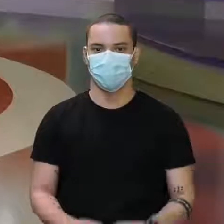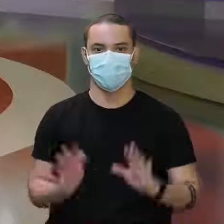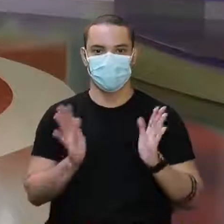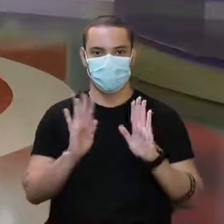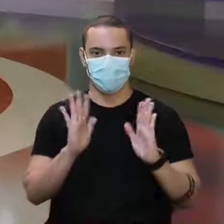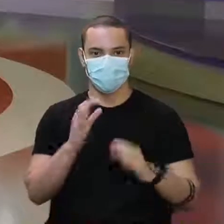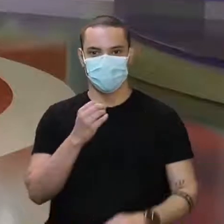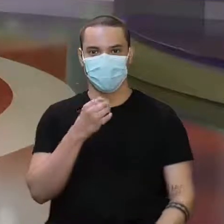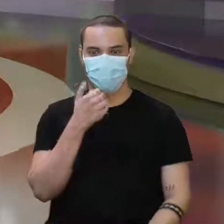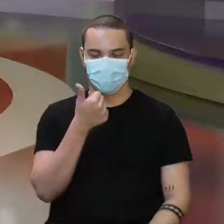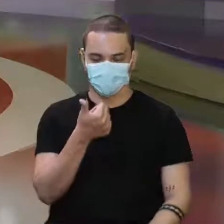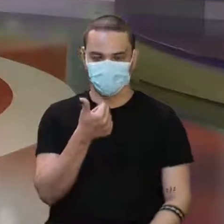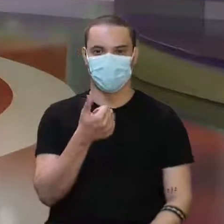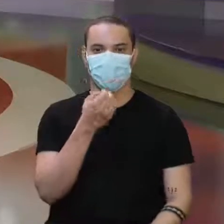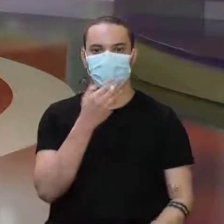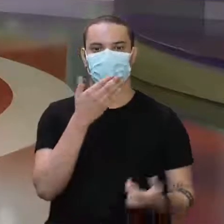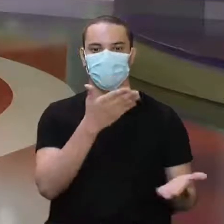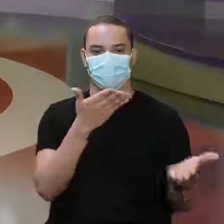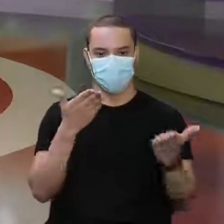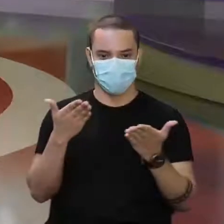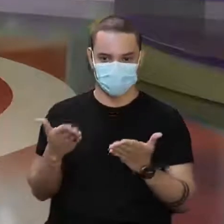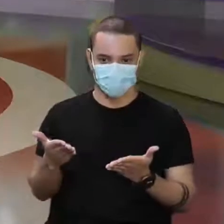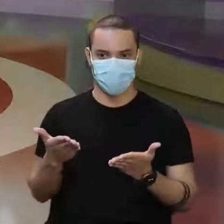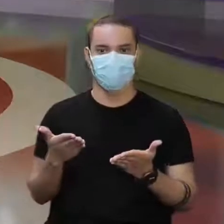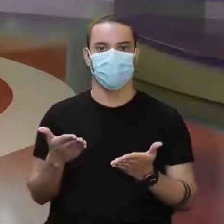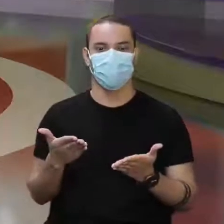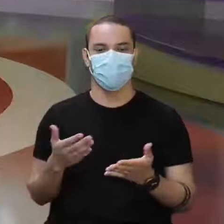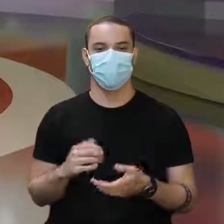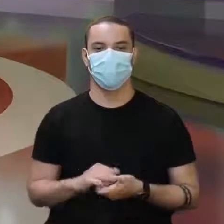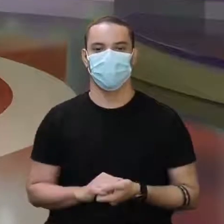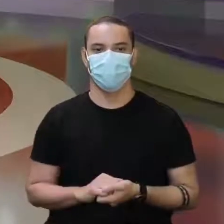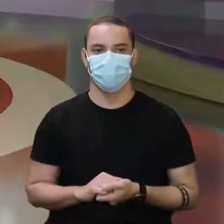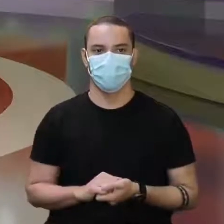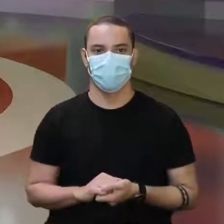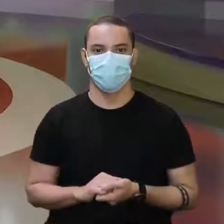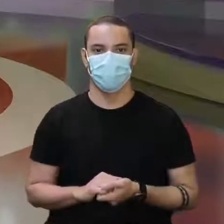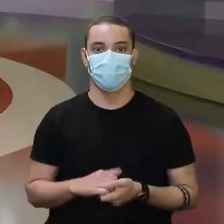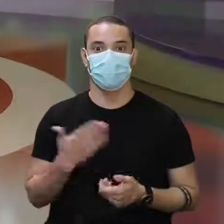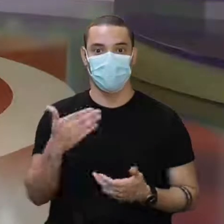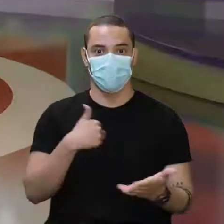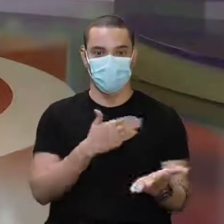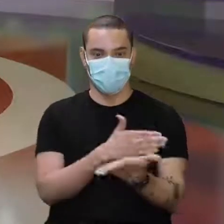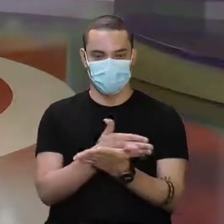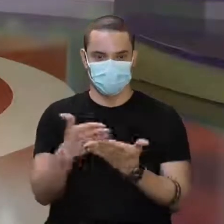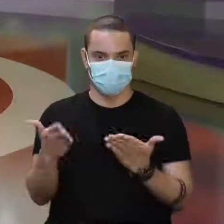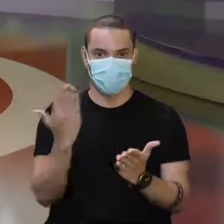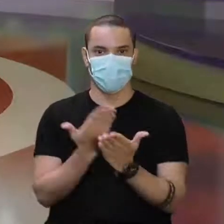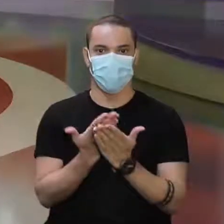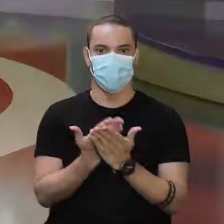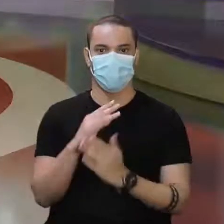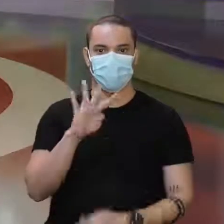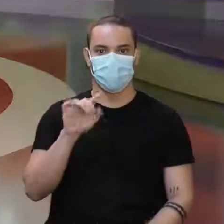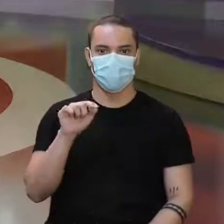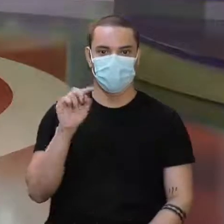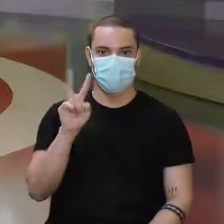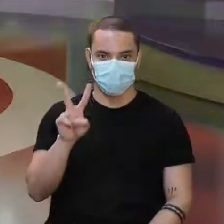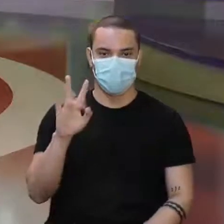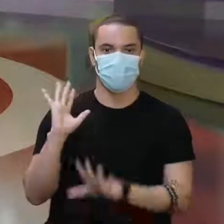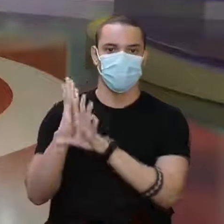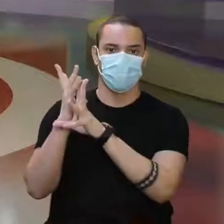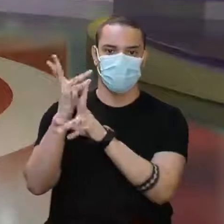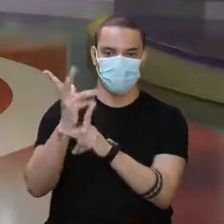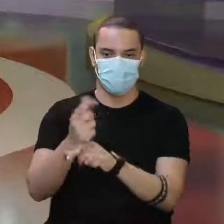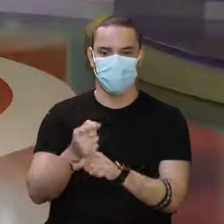Hey guys, what's up and welcome, sejam todos muito bem-vindos, welcome again. Daqui a pouco daremos início à nossa aula 4.2 de Review